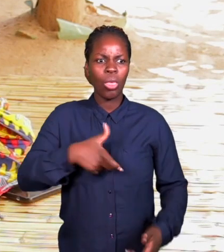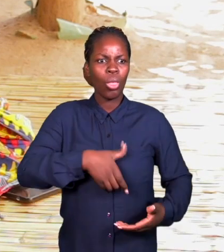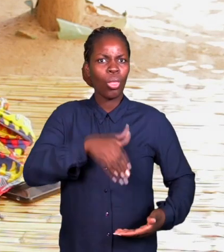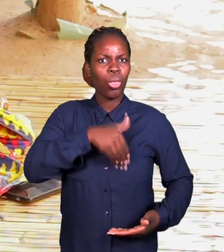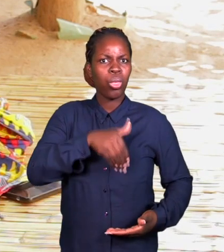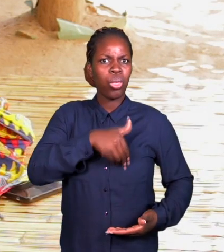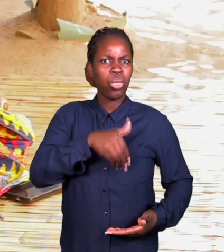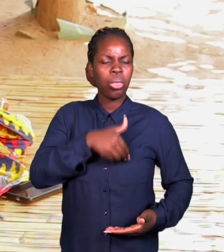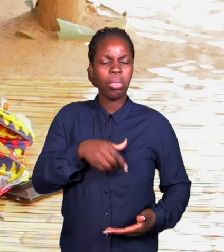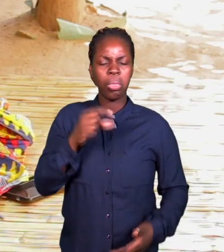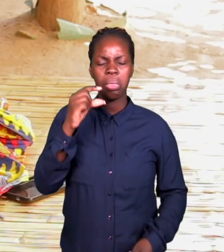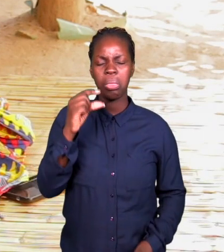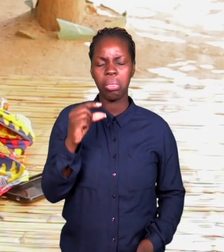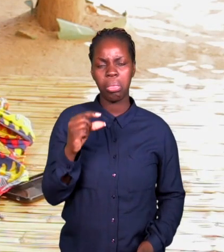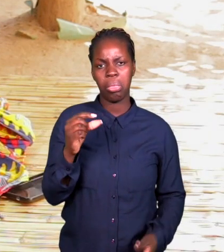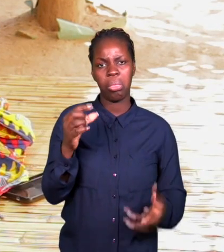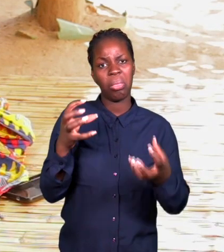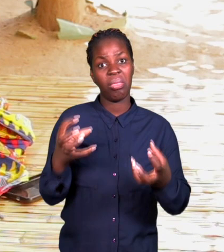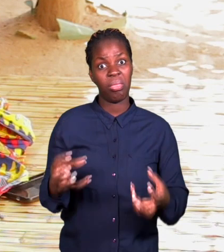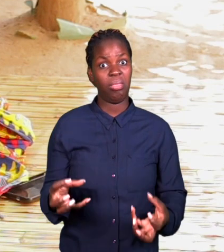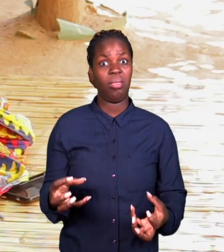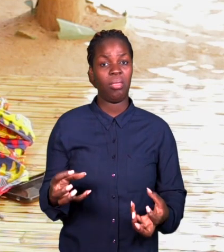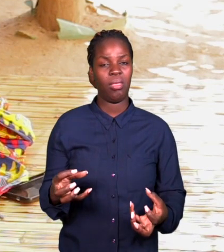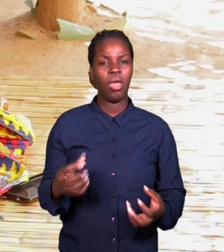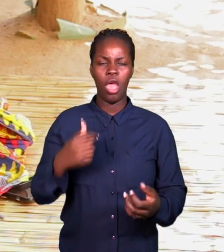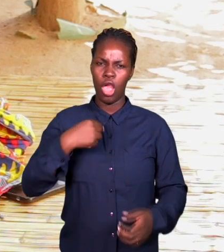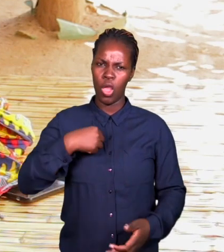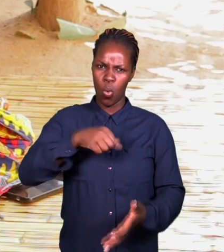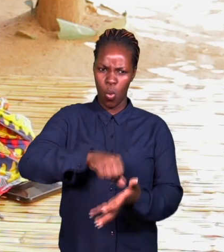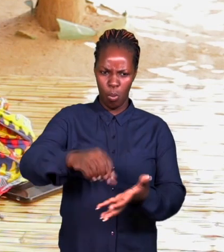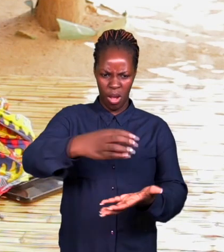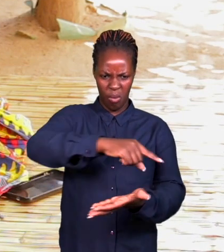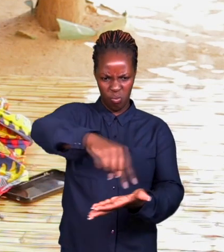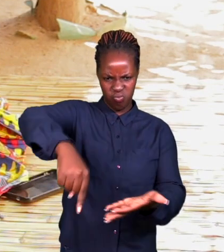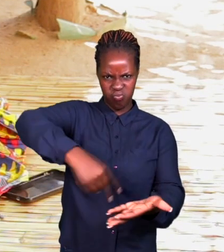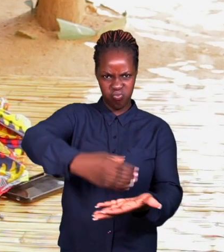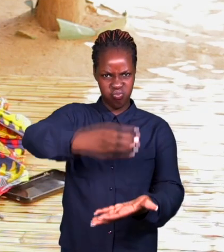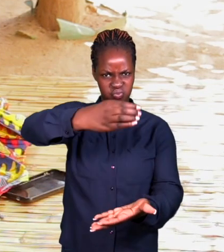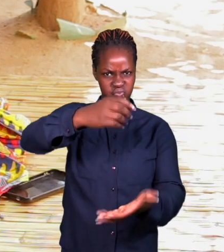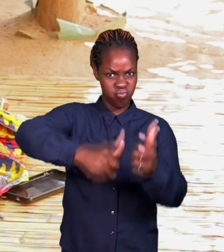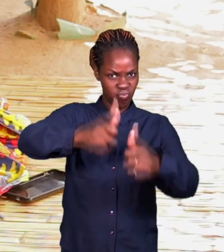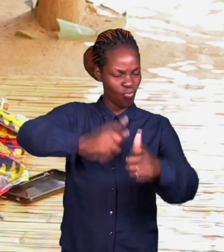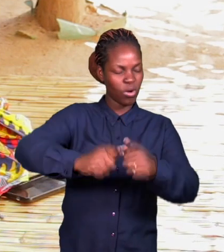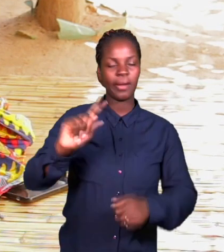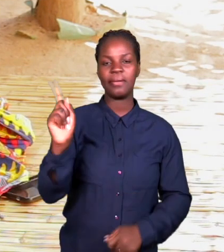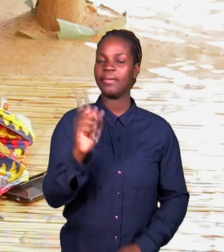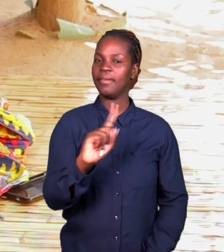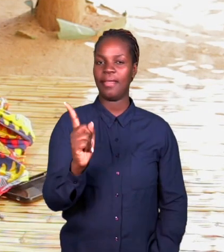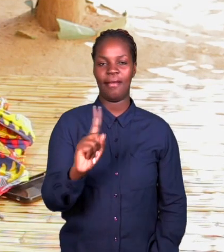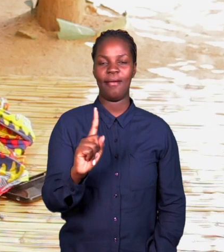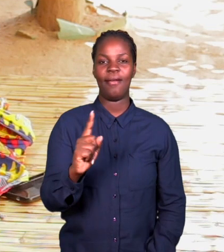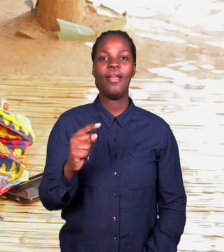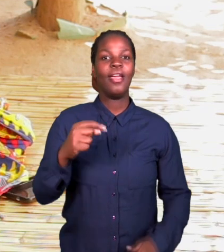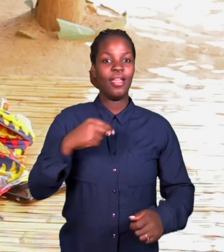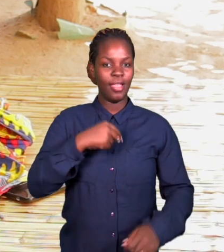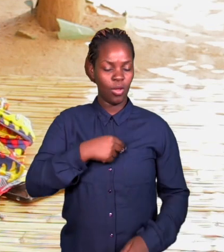já não aparece leite suficiente, até já que estou a falar. Mas não comprei coisa, leite